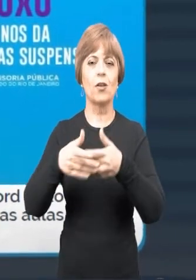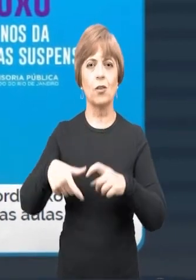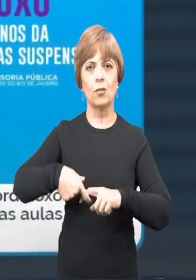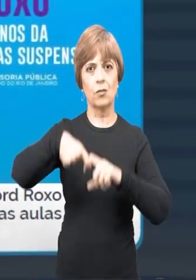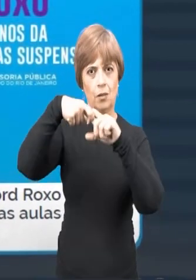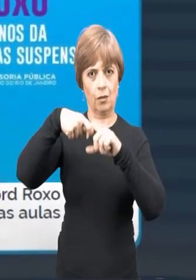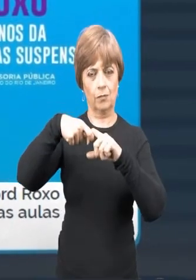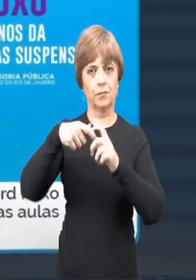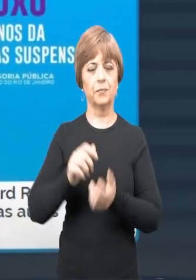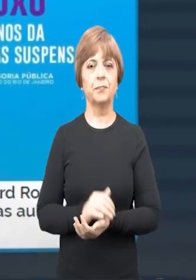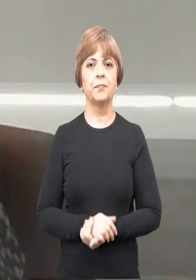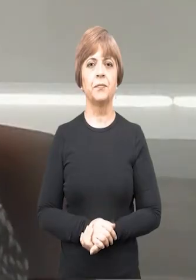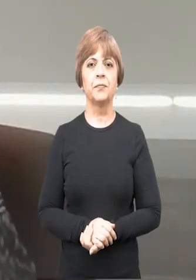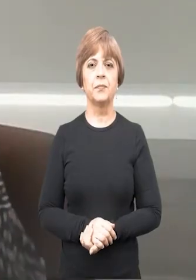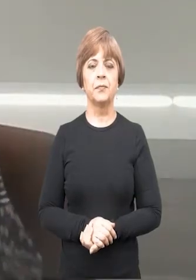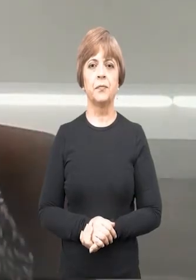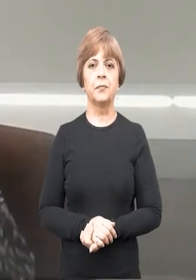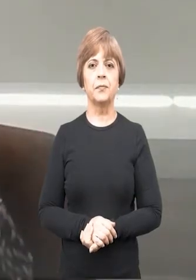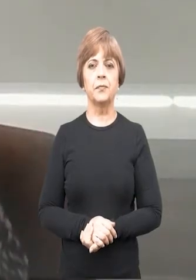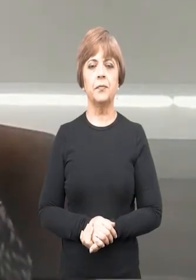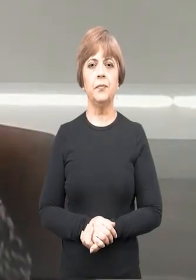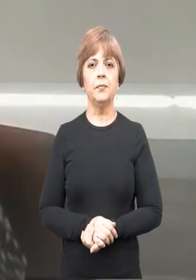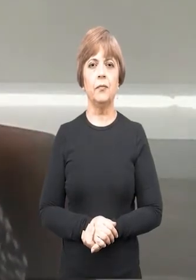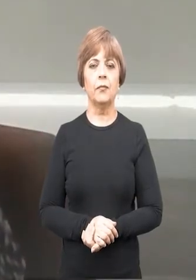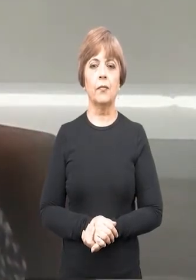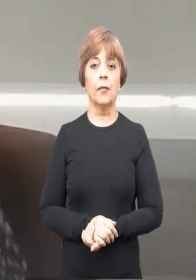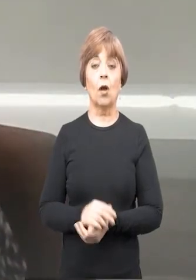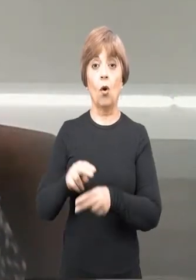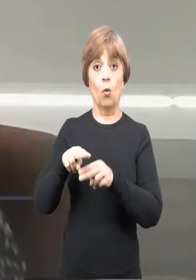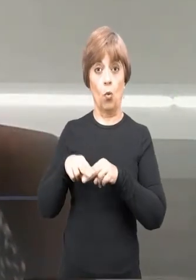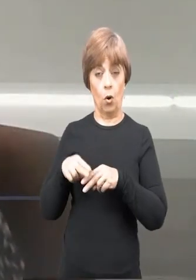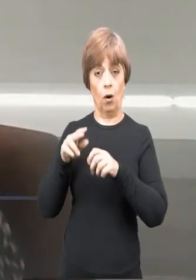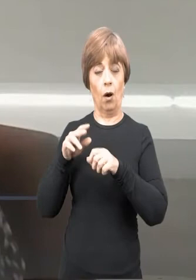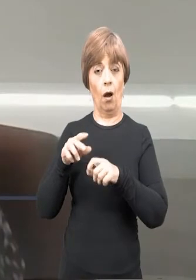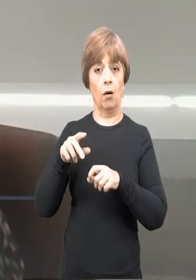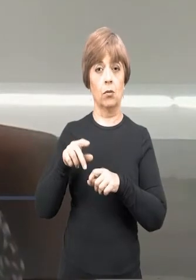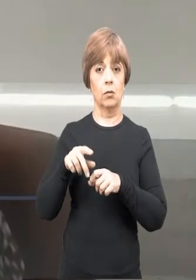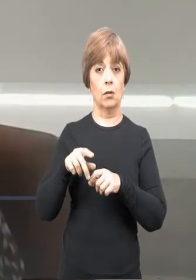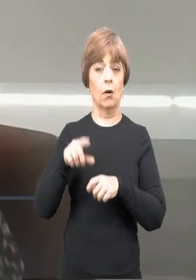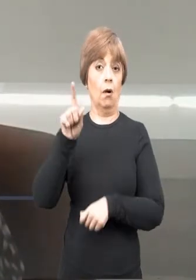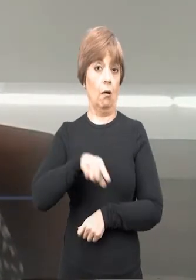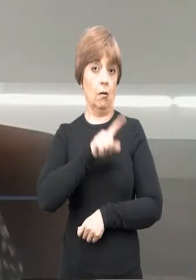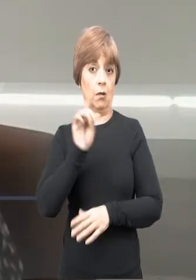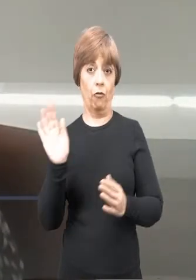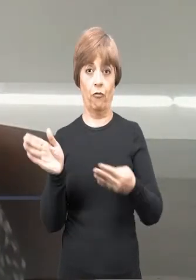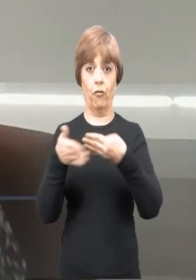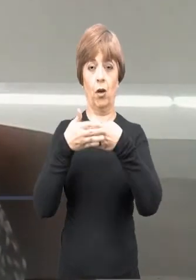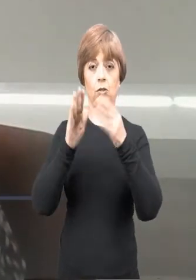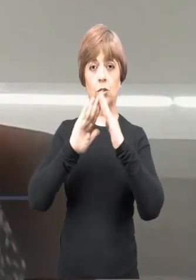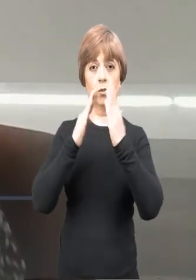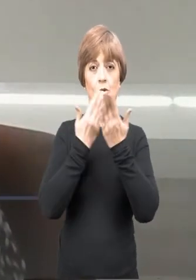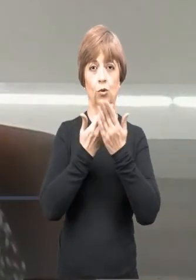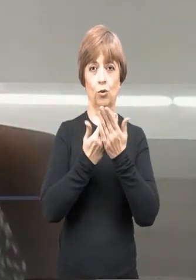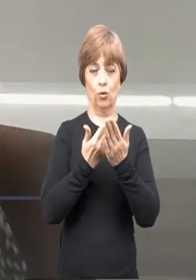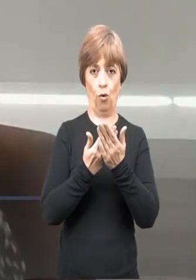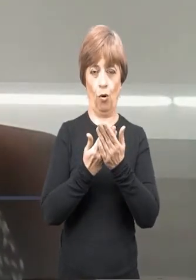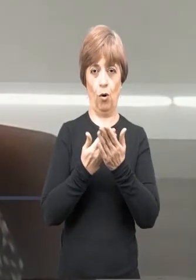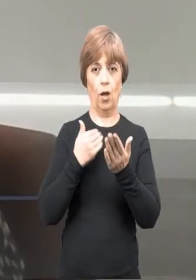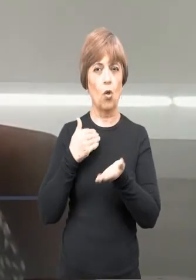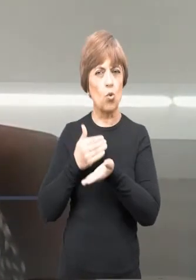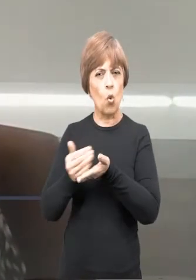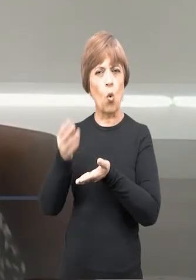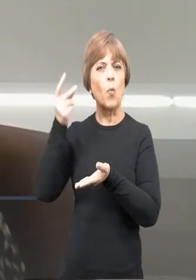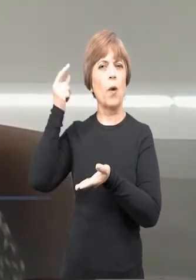da Covid-19. Em razão da suspensão das aulas determinada inicialmente pelo governo do estado